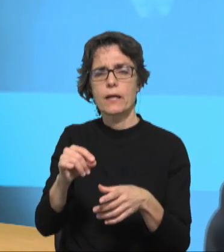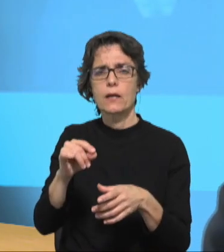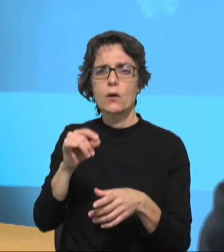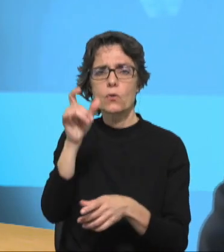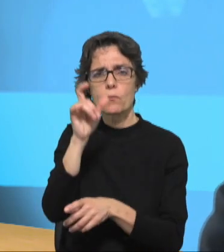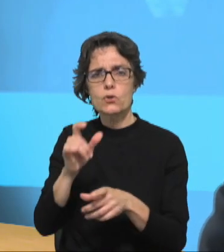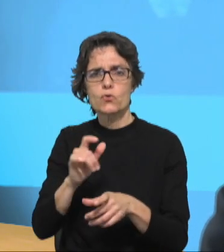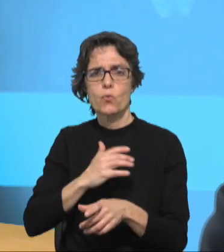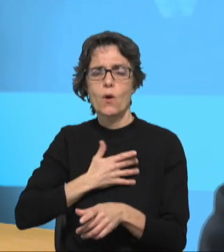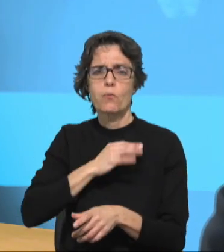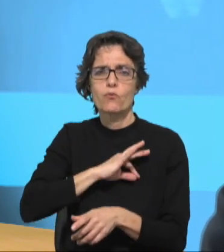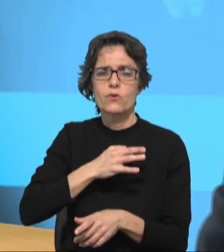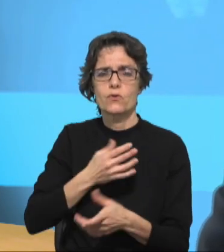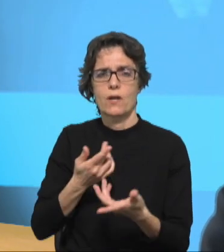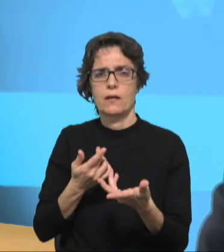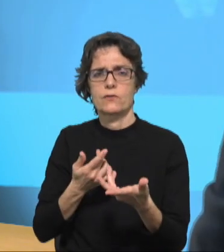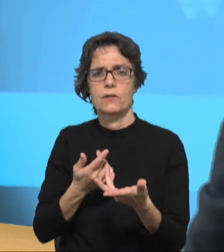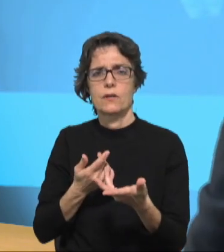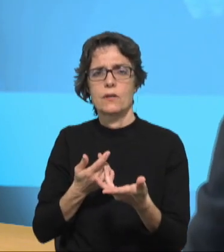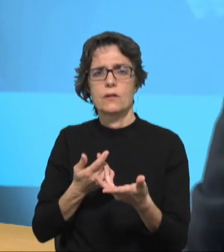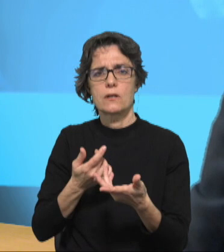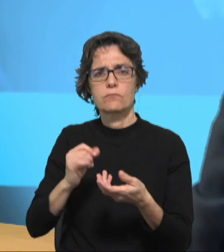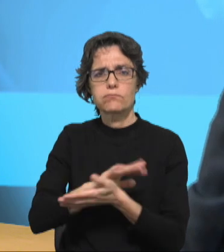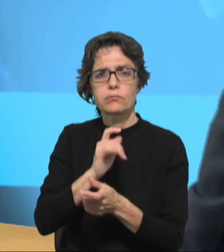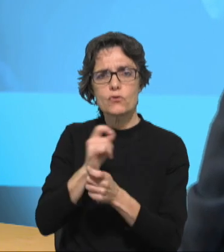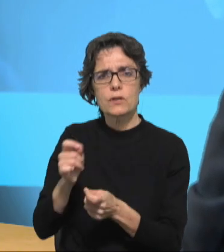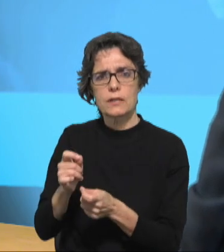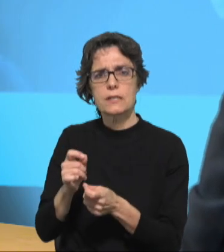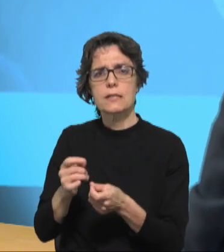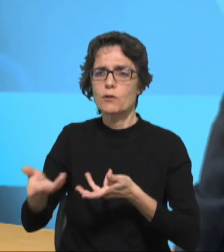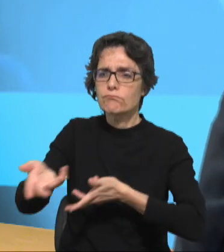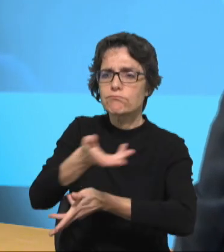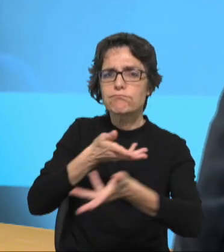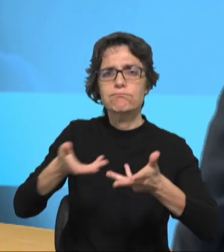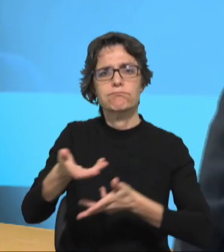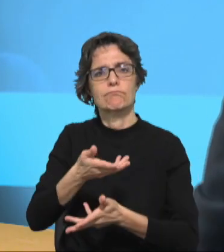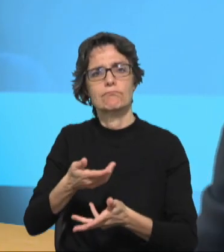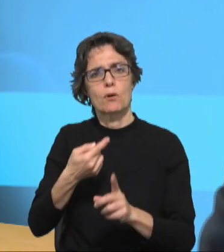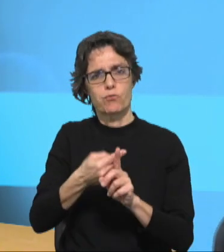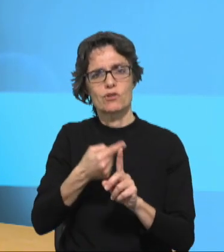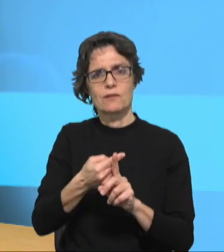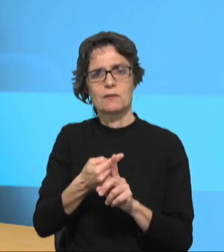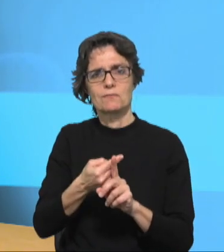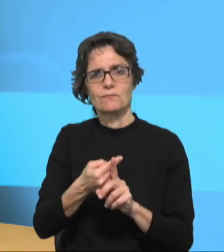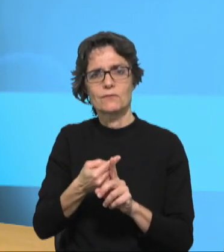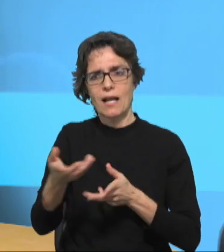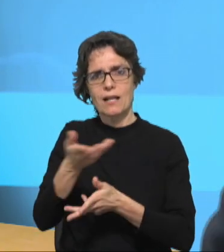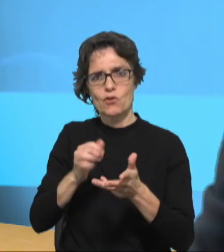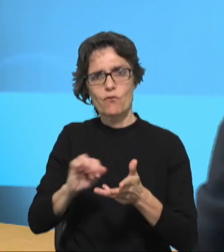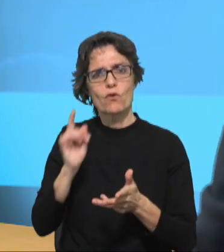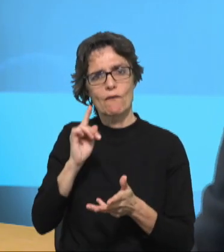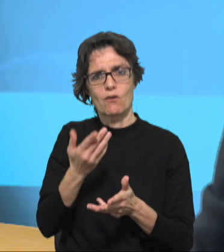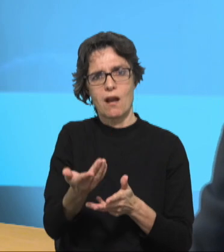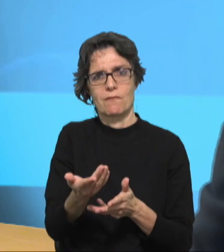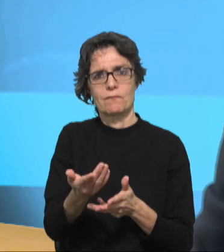jornalistas naquela cidade da qual fazes parte, e este bom relacionamento e proximidade é também muito